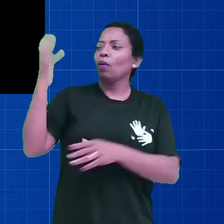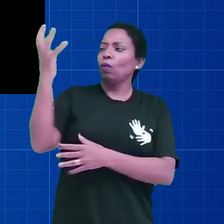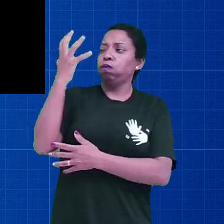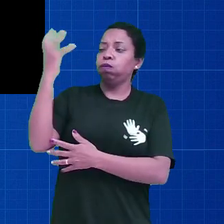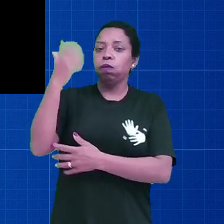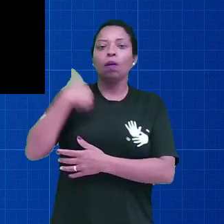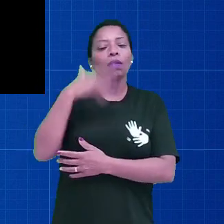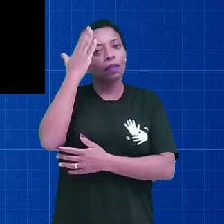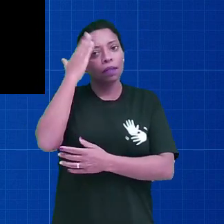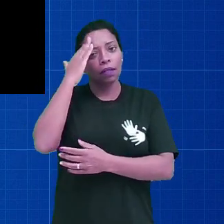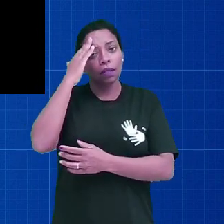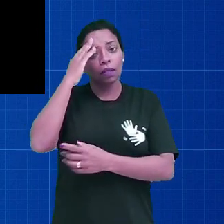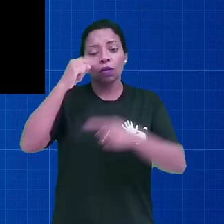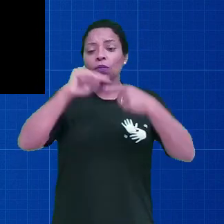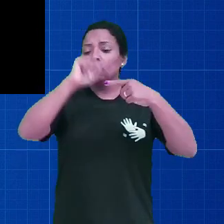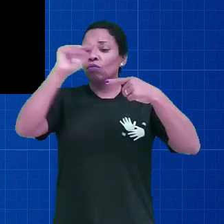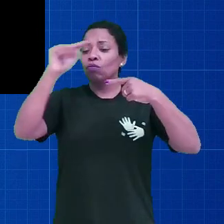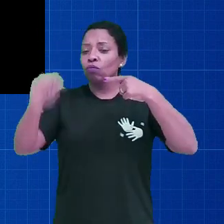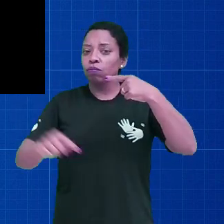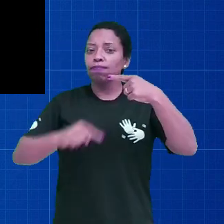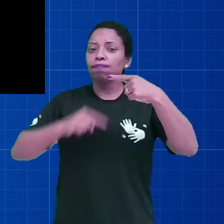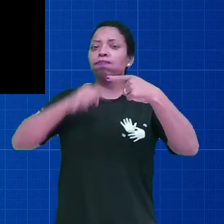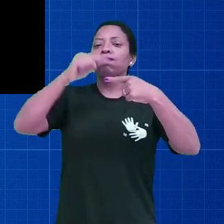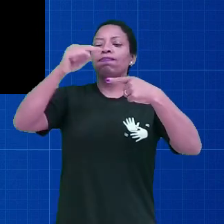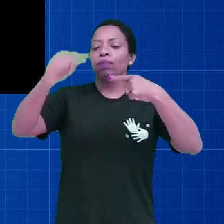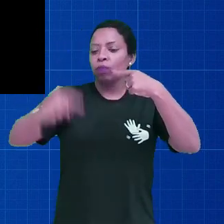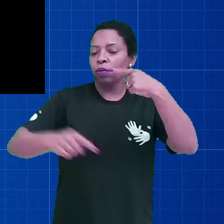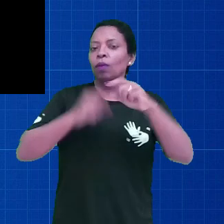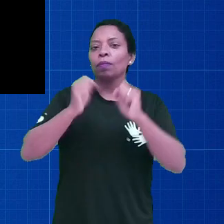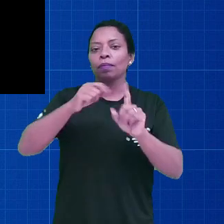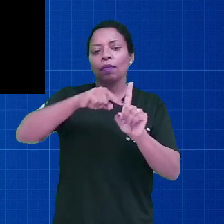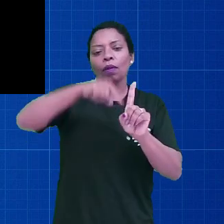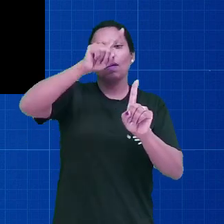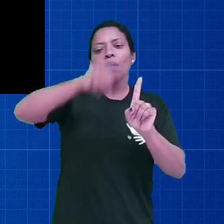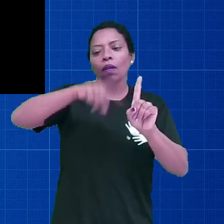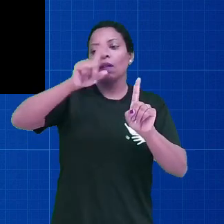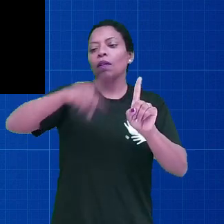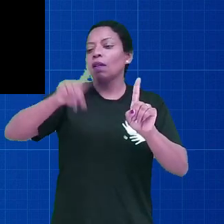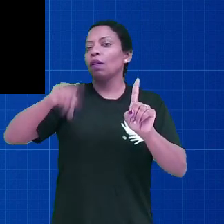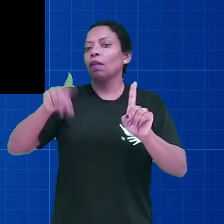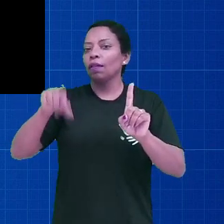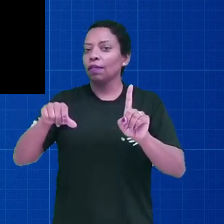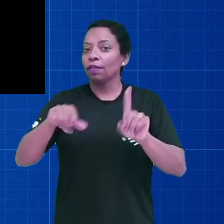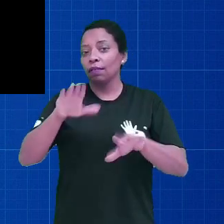é cíclico. Ele vai mudar ao longo do tempo. Ele vai subir e ele vai descer ao longo do tempo.